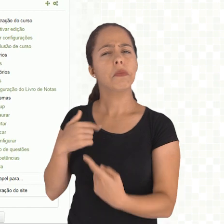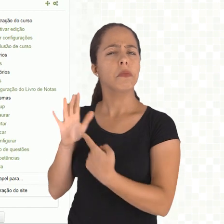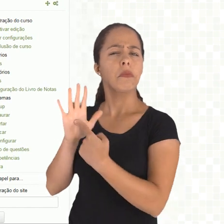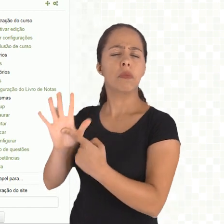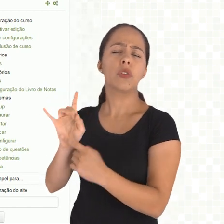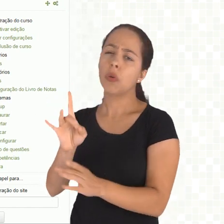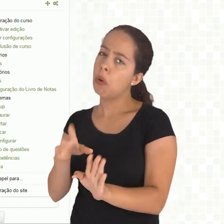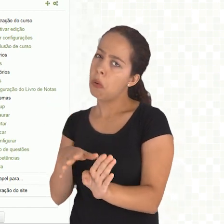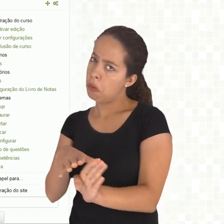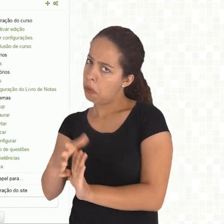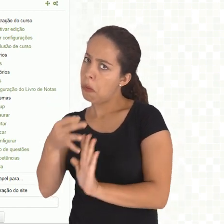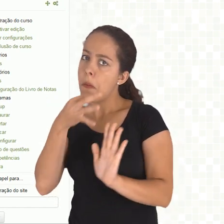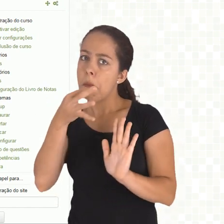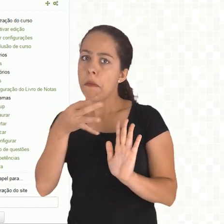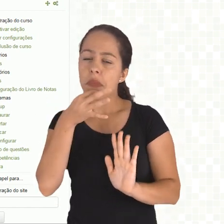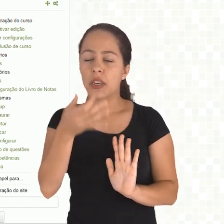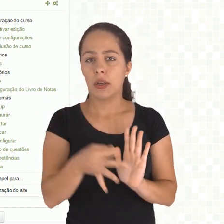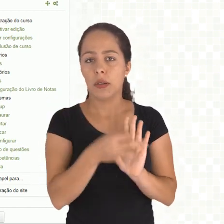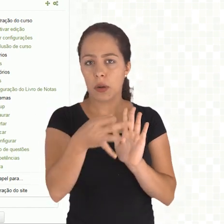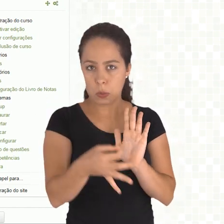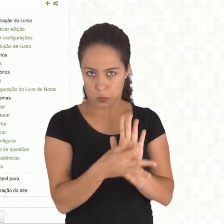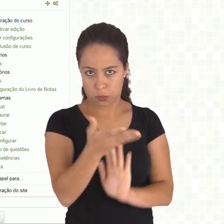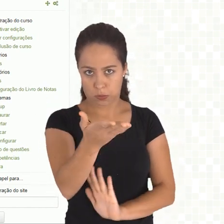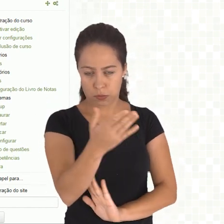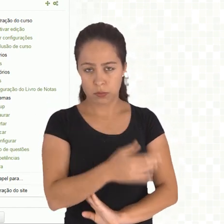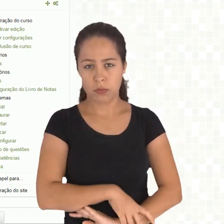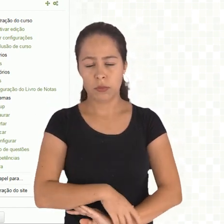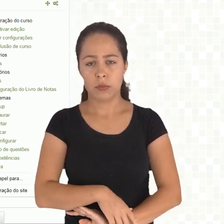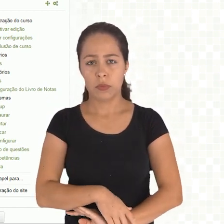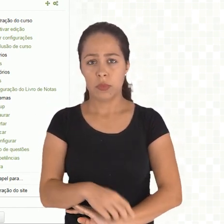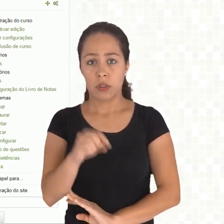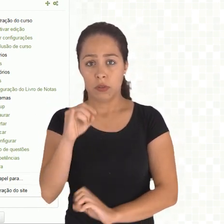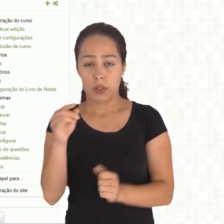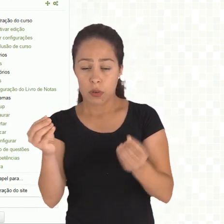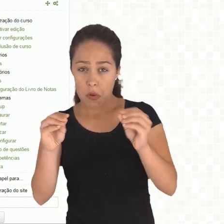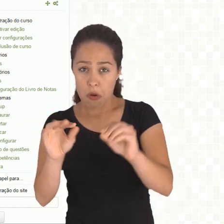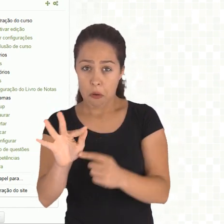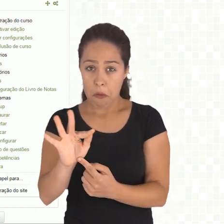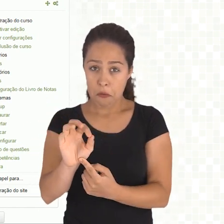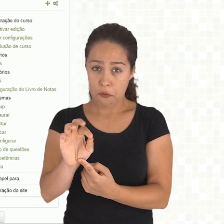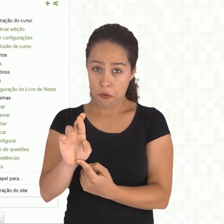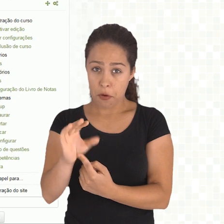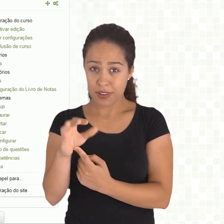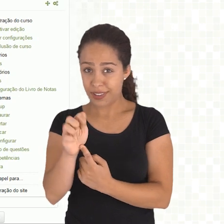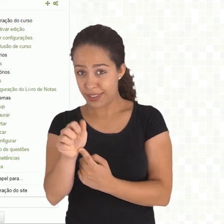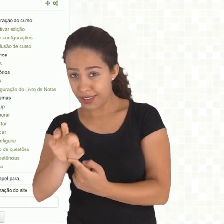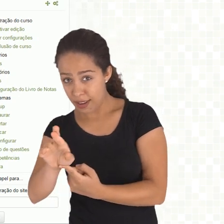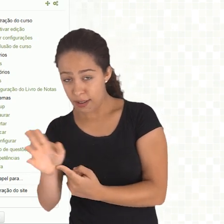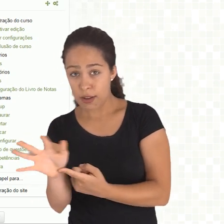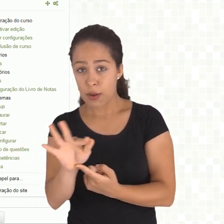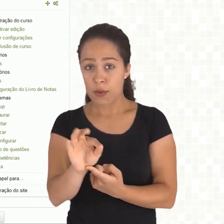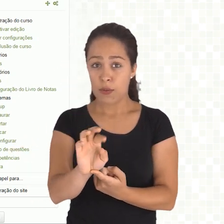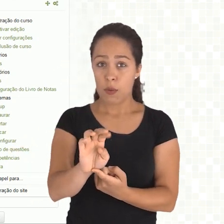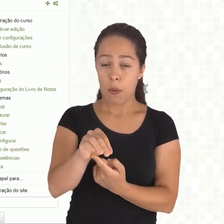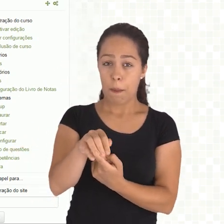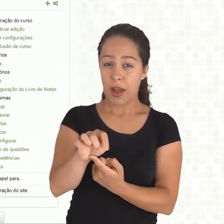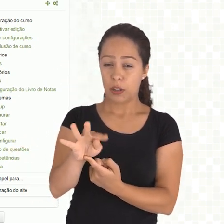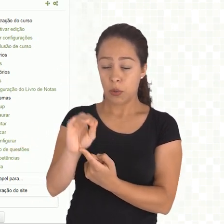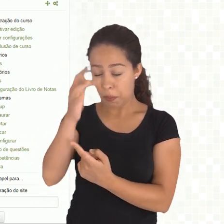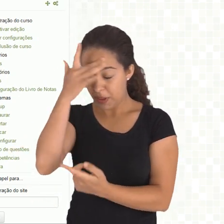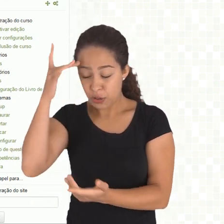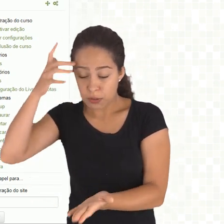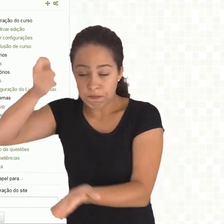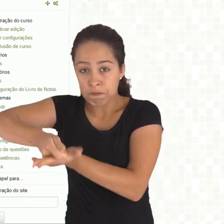sugestão. Se você não clicar em forçar formato, se você colocar forçar formato, a pessoa vai ser obrigada a usar esse formato